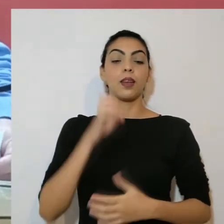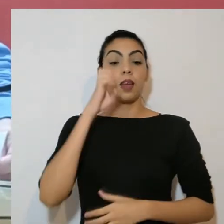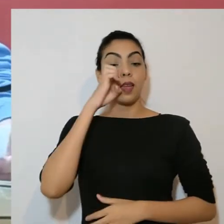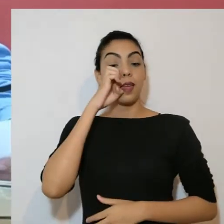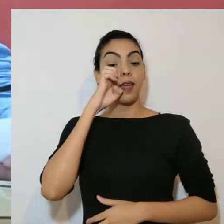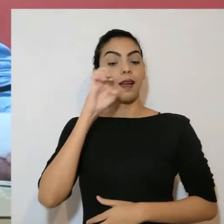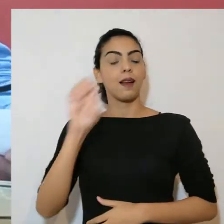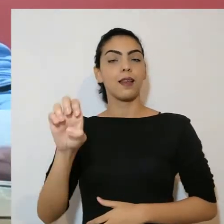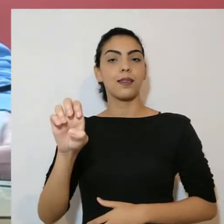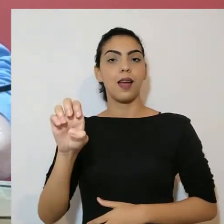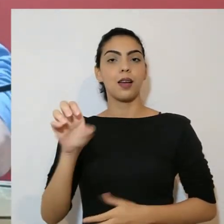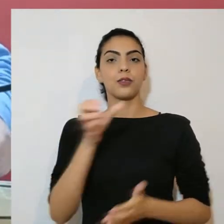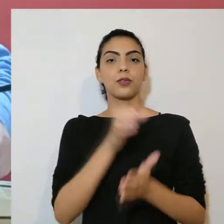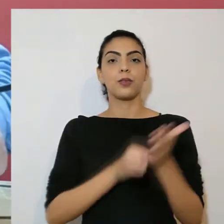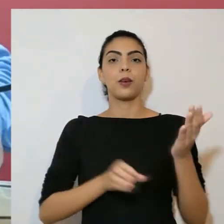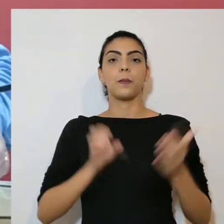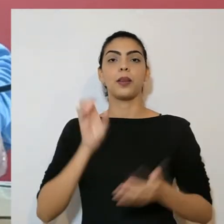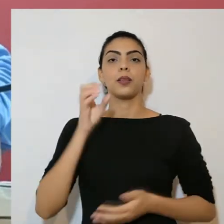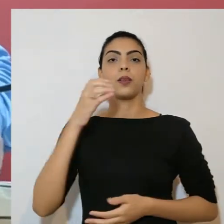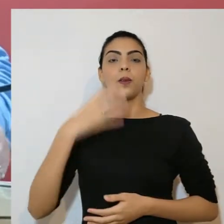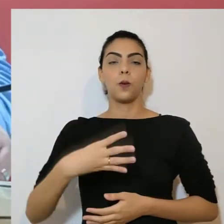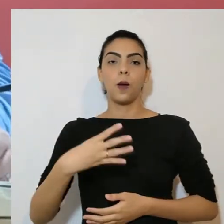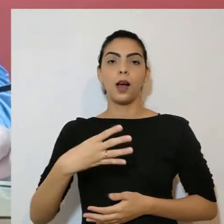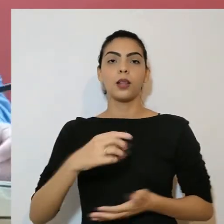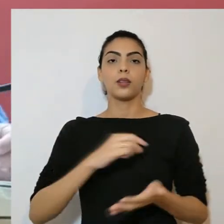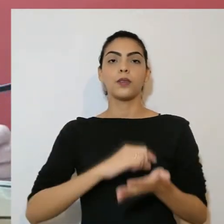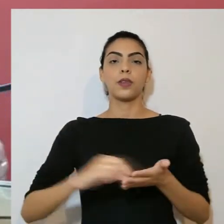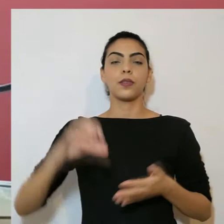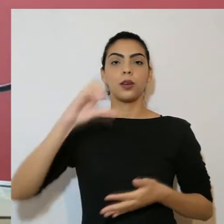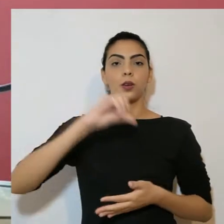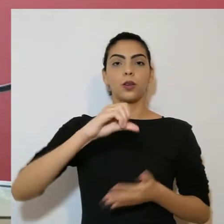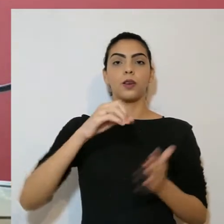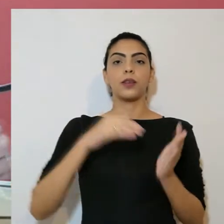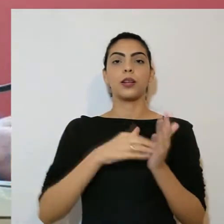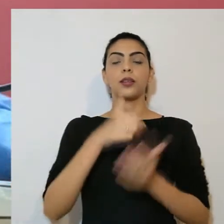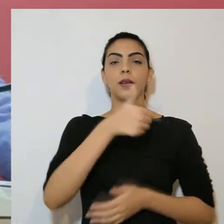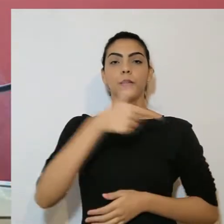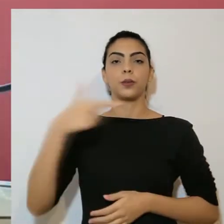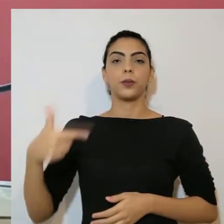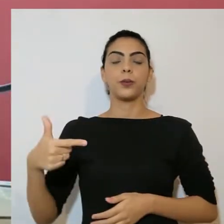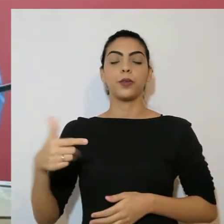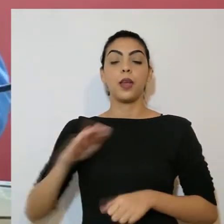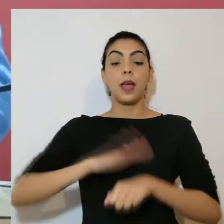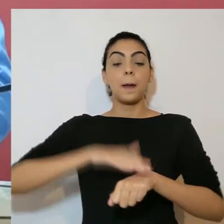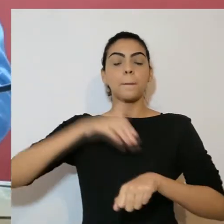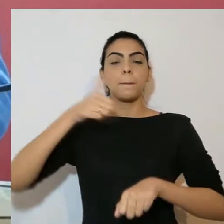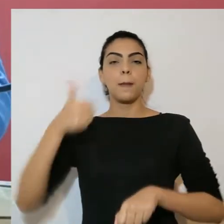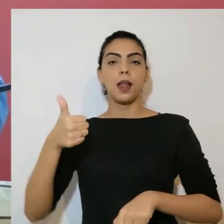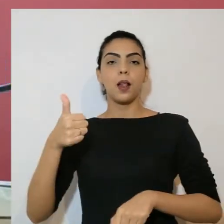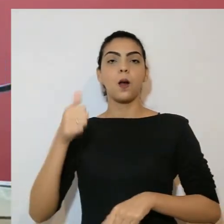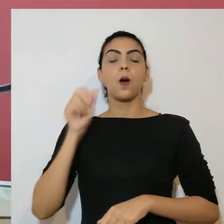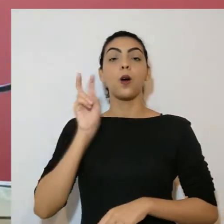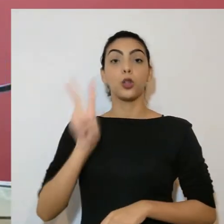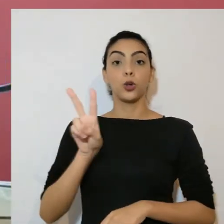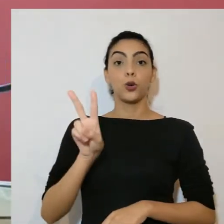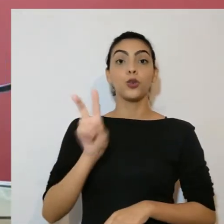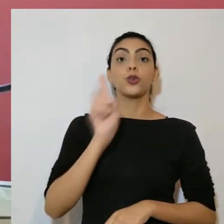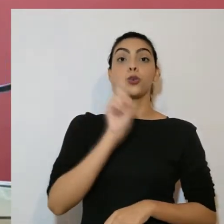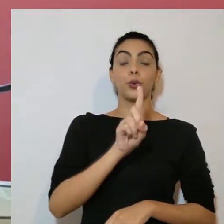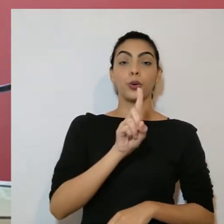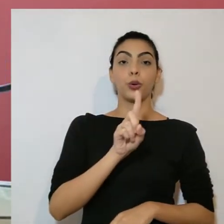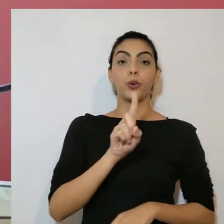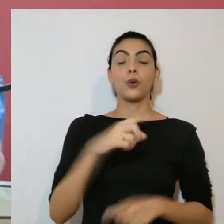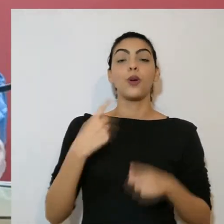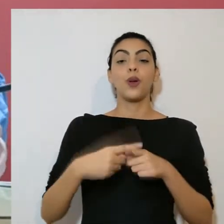Eu queria ler em Eclesiastes, no capítulo 4, de 9 a 12, Melhor é serem dois do que um,